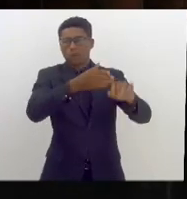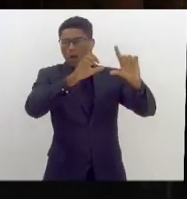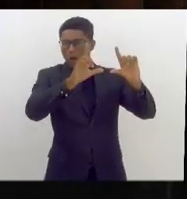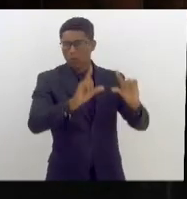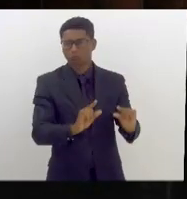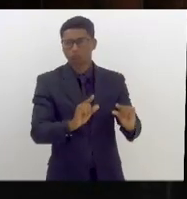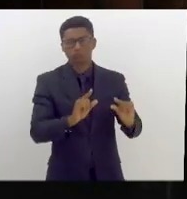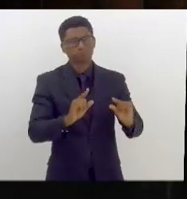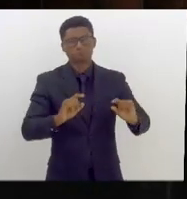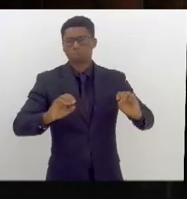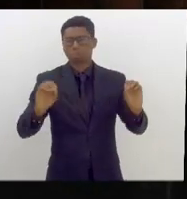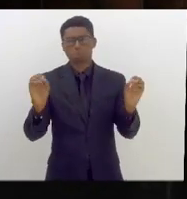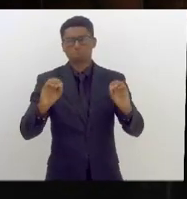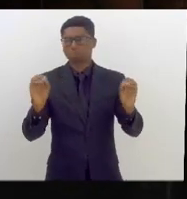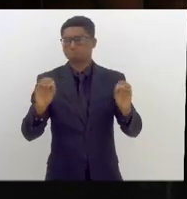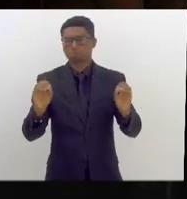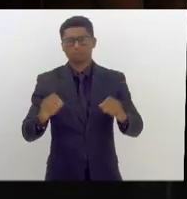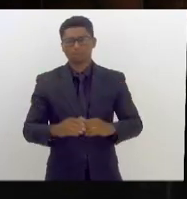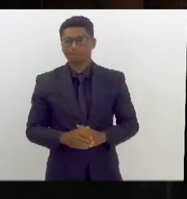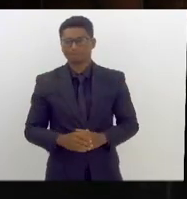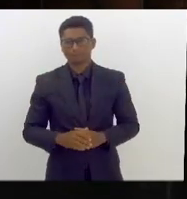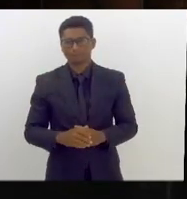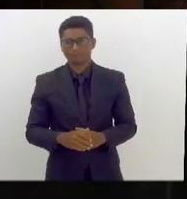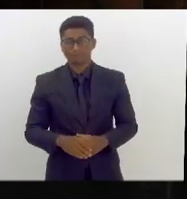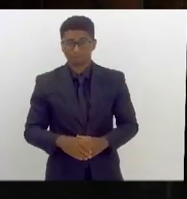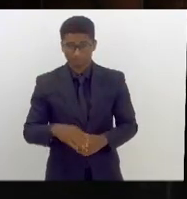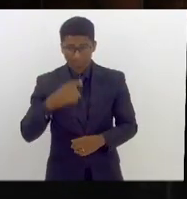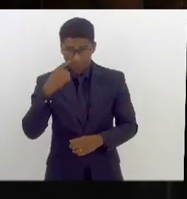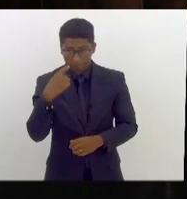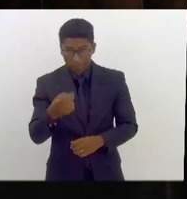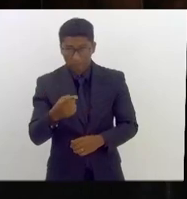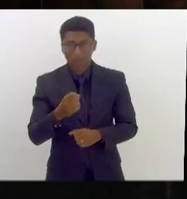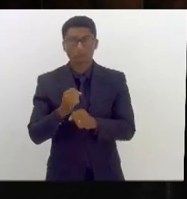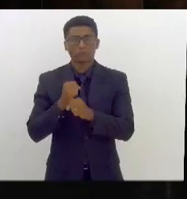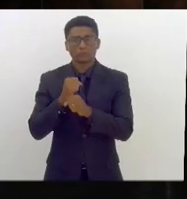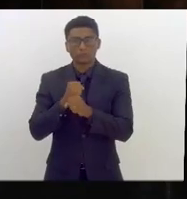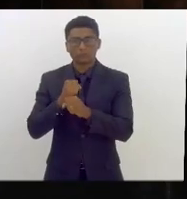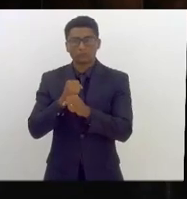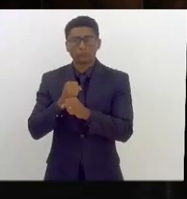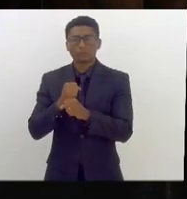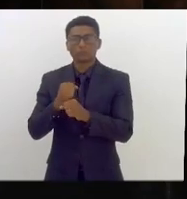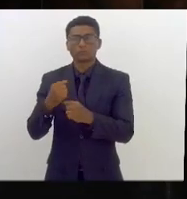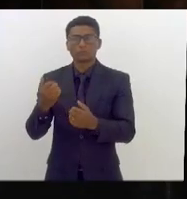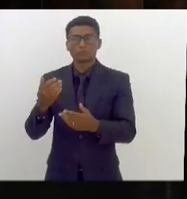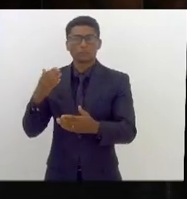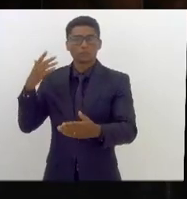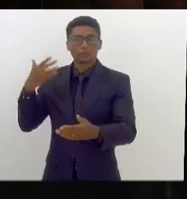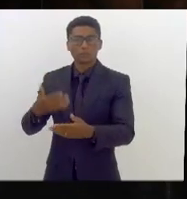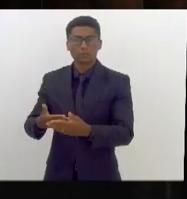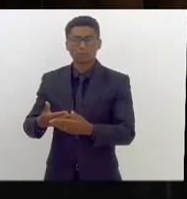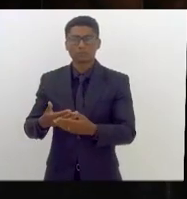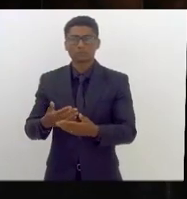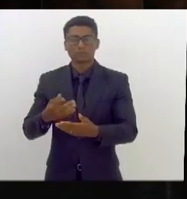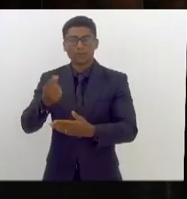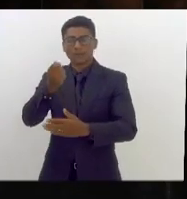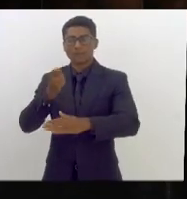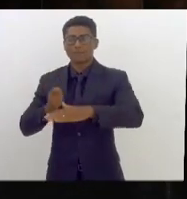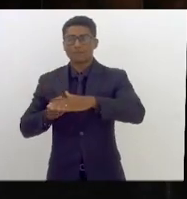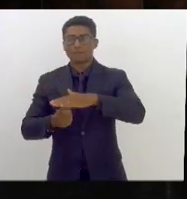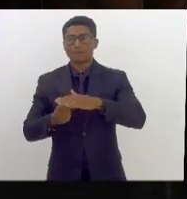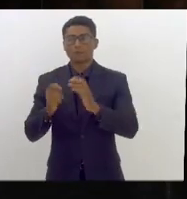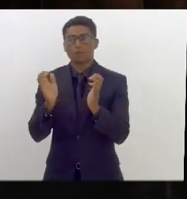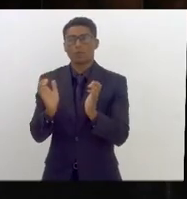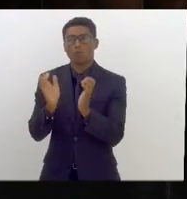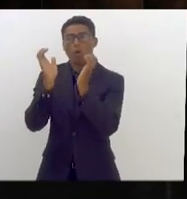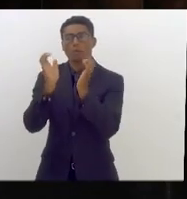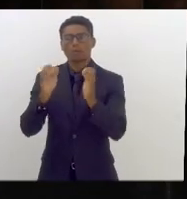no transporte. Muito pelo contrário, a gente vê que ao longo desses anos e pós aquele investimento do ciclo de mega-eventos, na